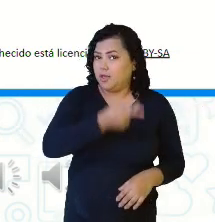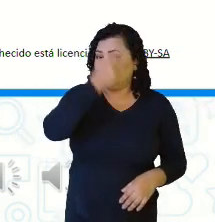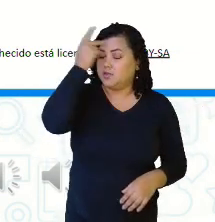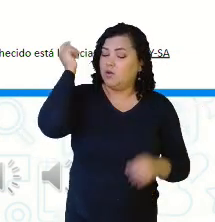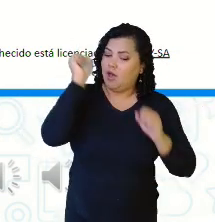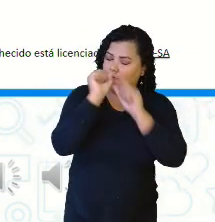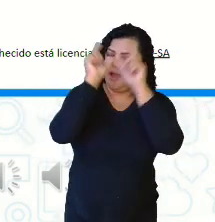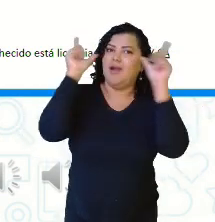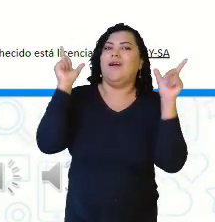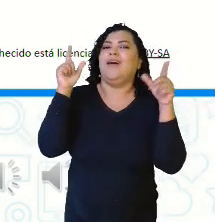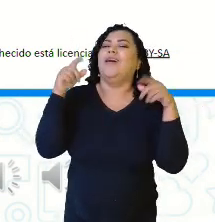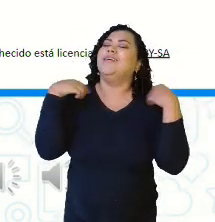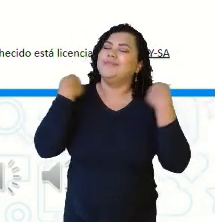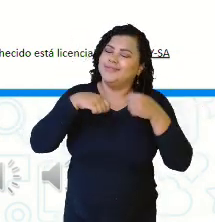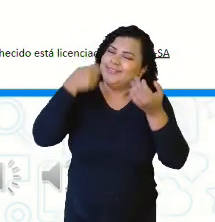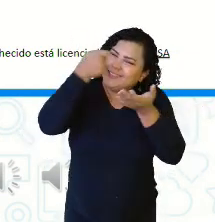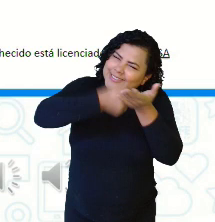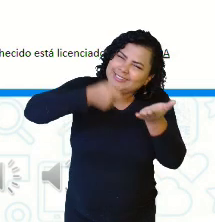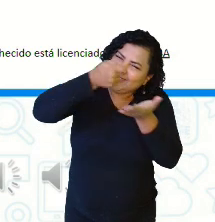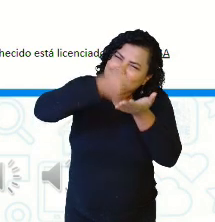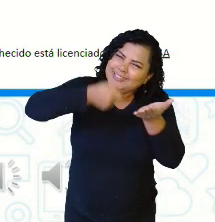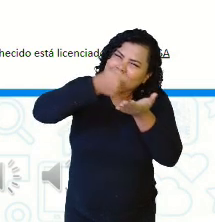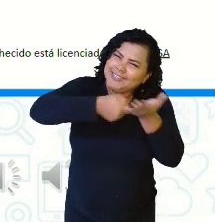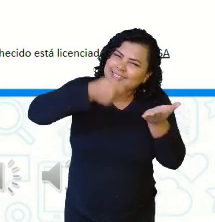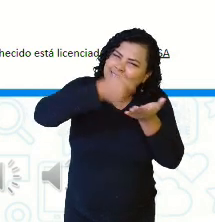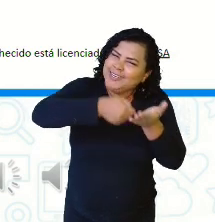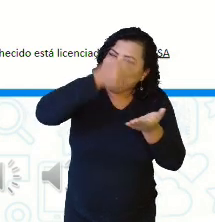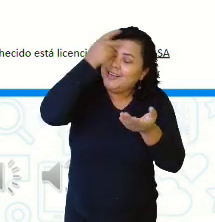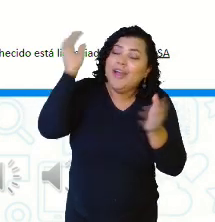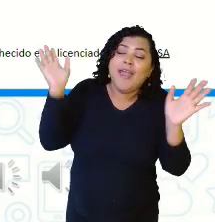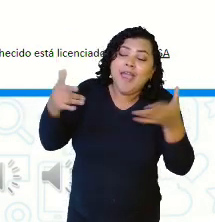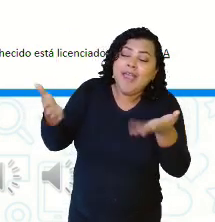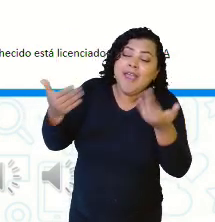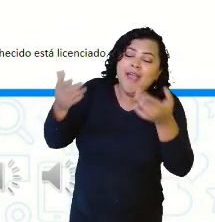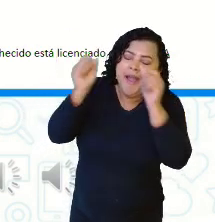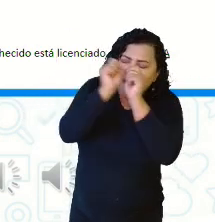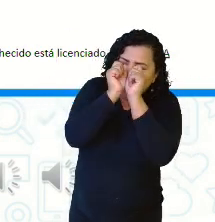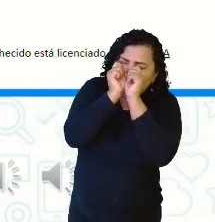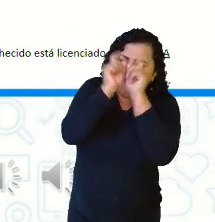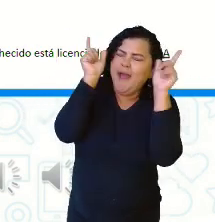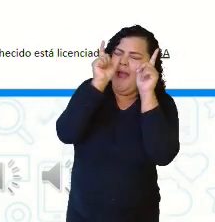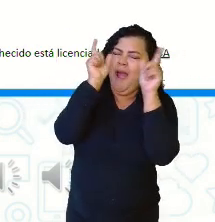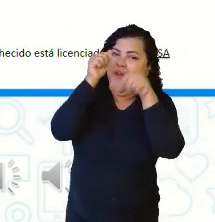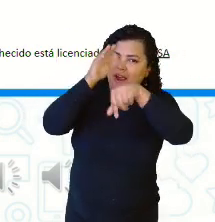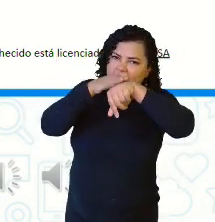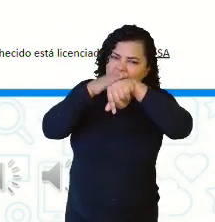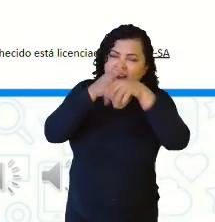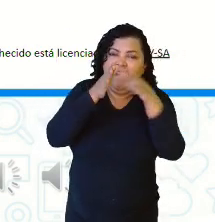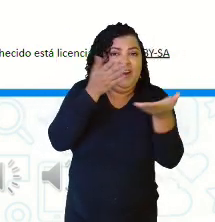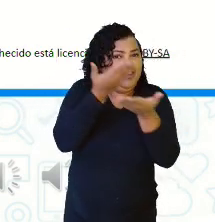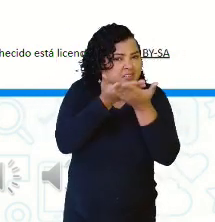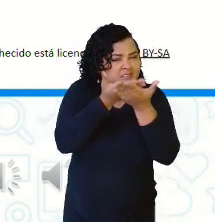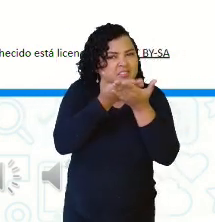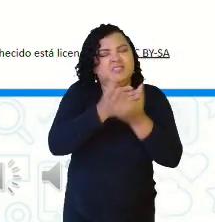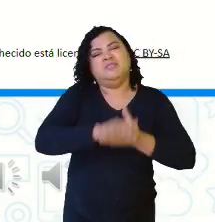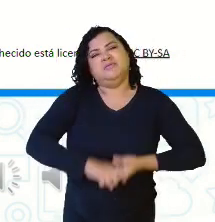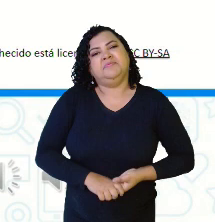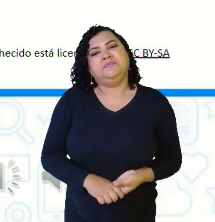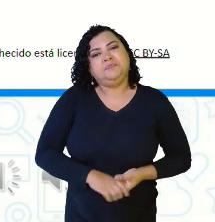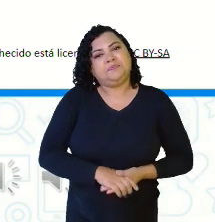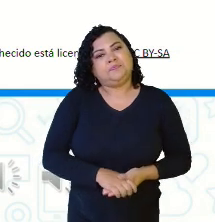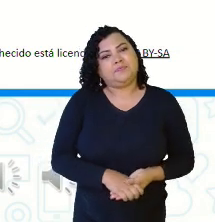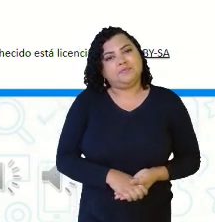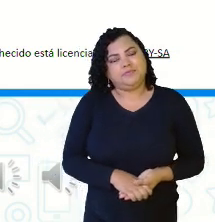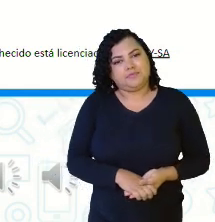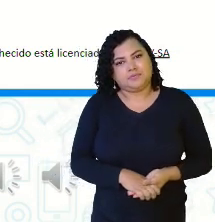Então, ele tem que ser insistente para que você acorde e desperte. Está na hora da aula, vamos assistir a aula digital, né? E aí, nós